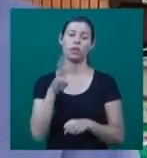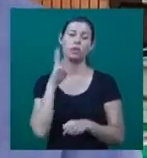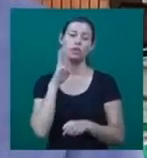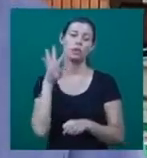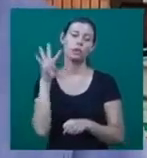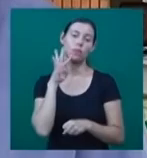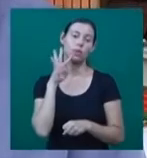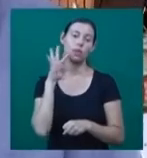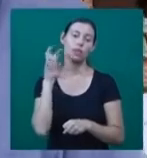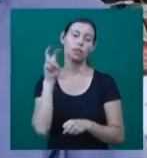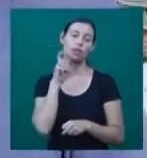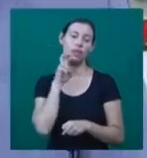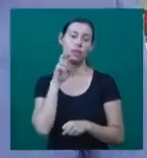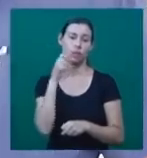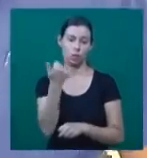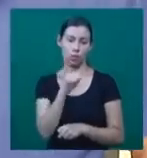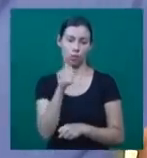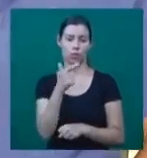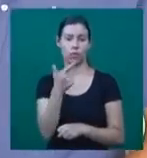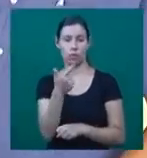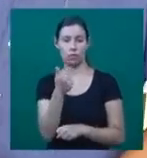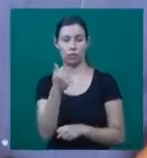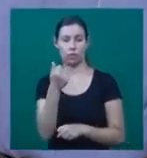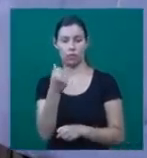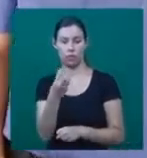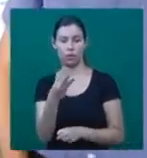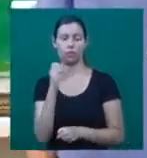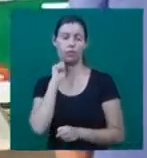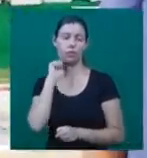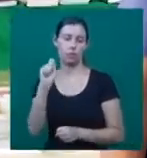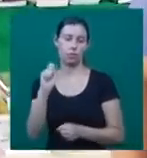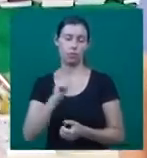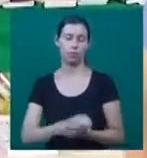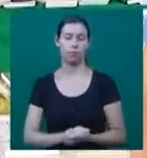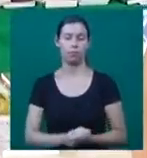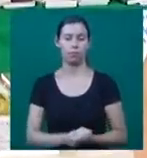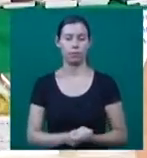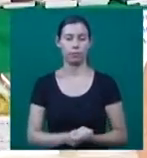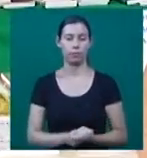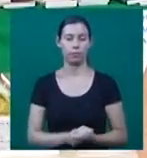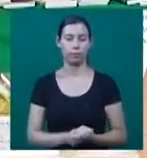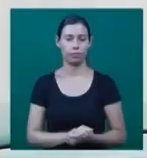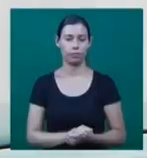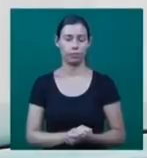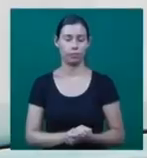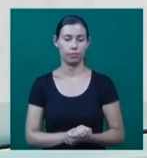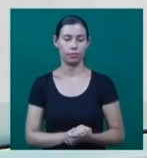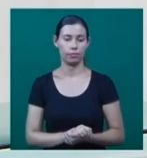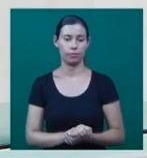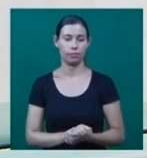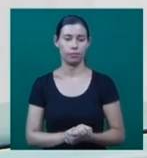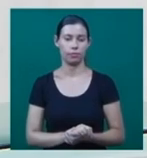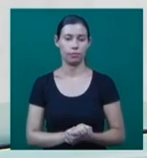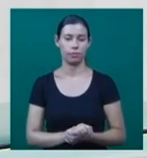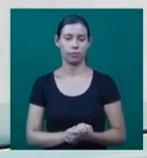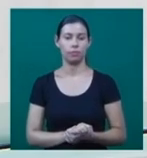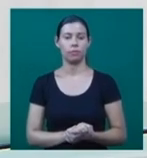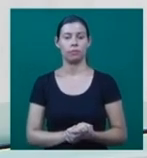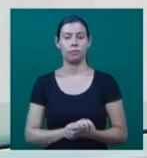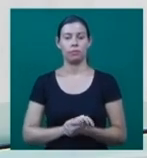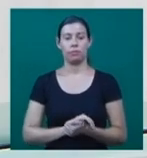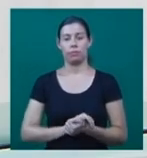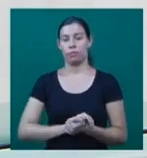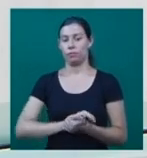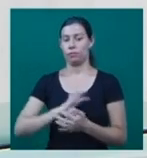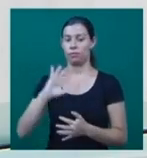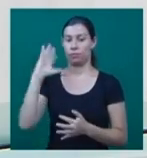de abril. Guilherme, muito obrigada pelas informações. É com você, Flávio. Tempo firme em Uberlândia. O dia